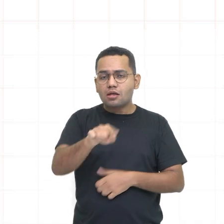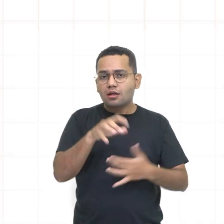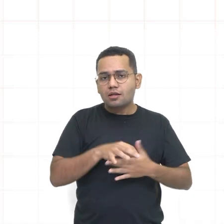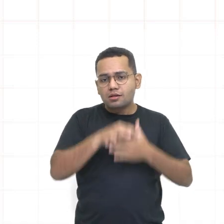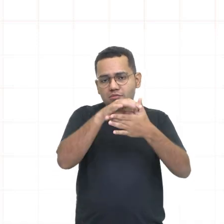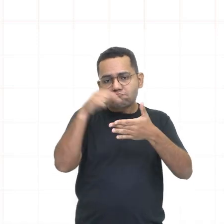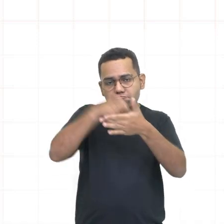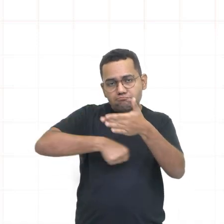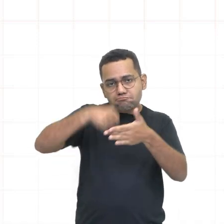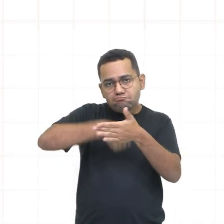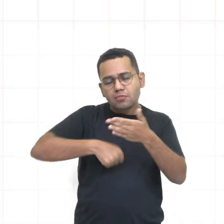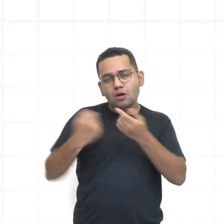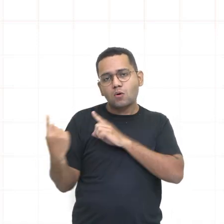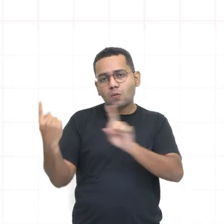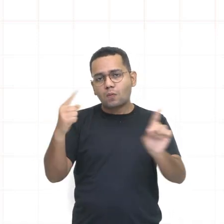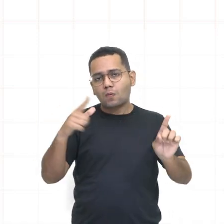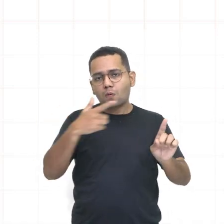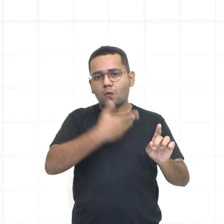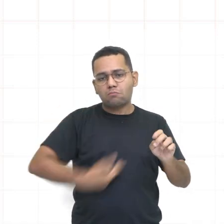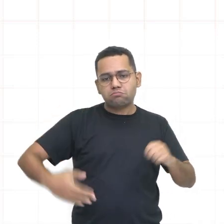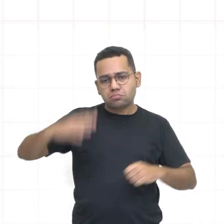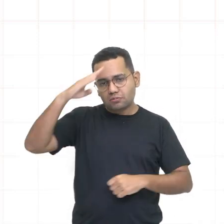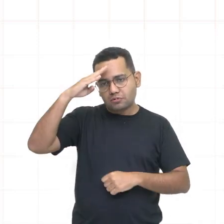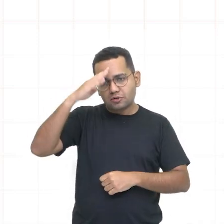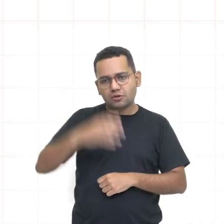armada à ditadura e foi morto em